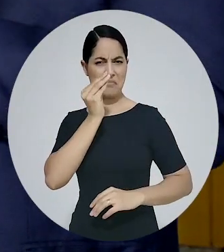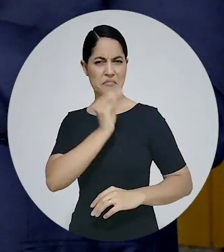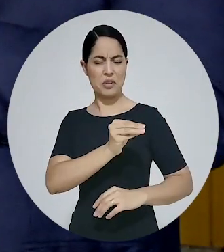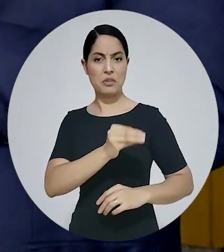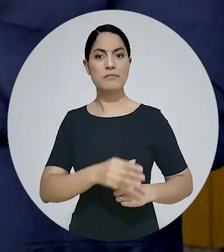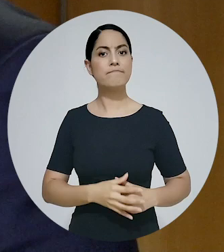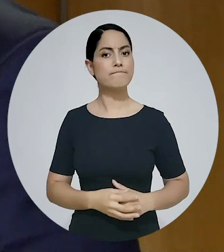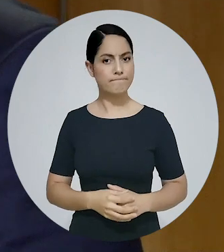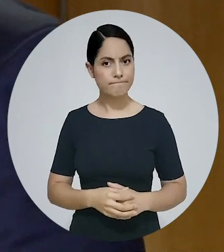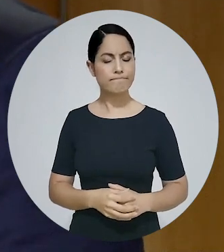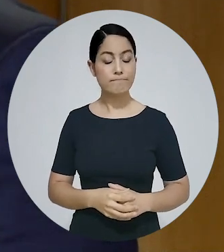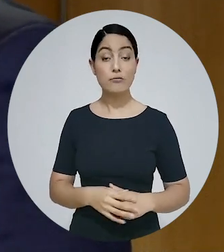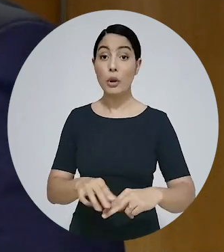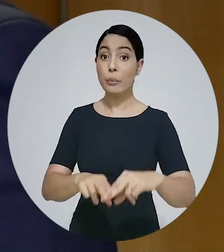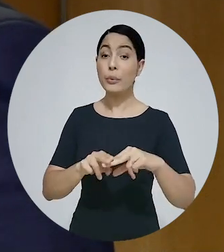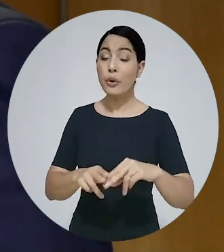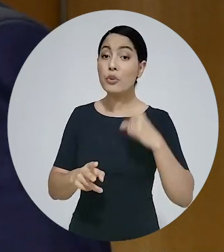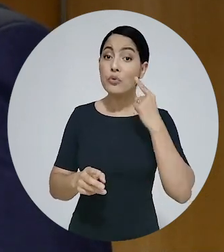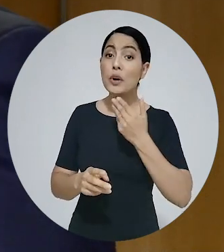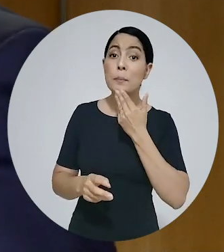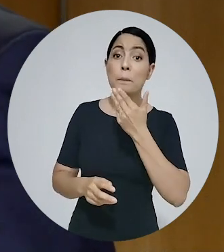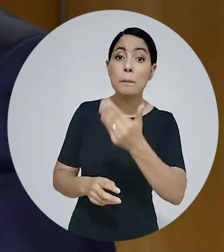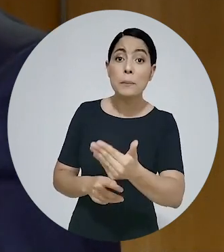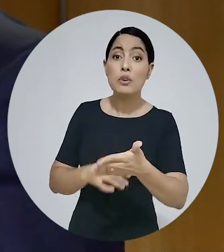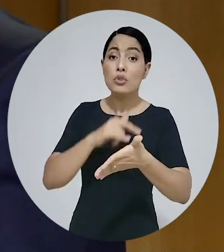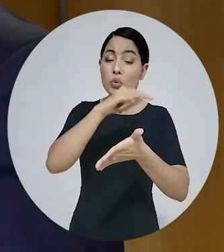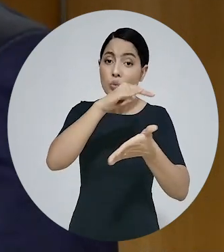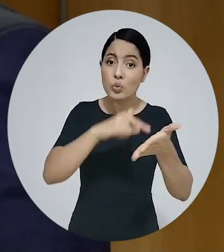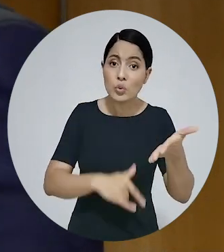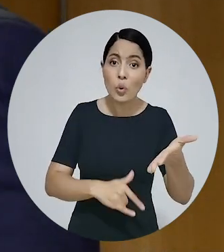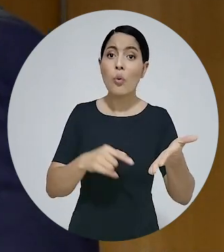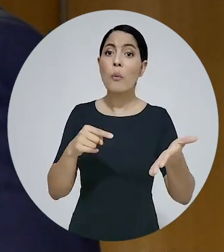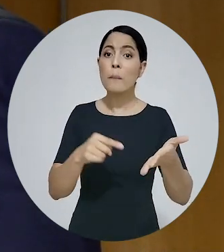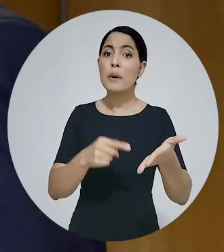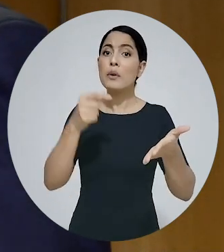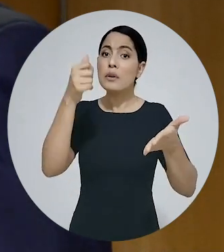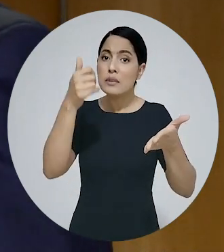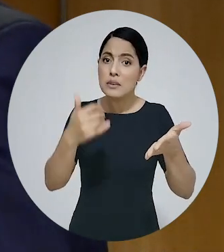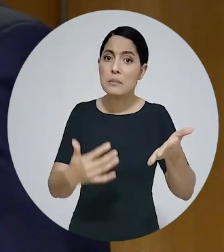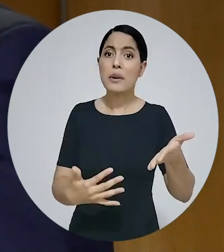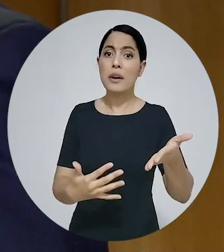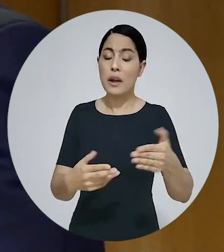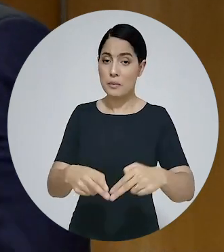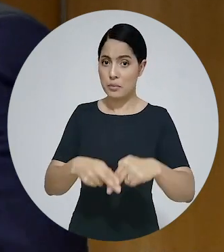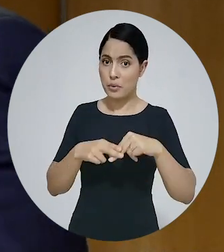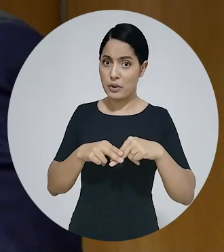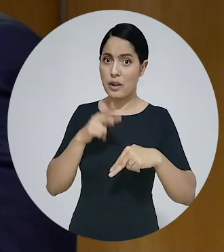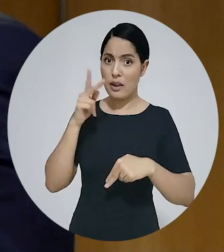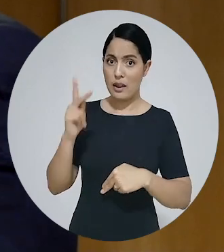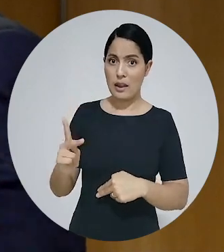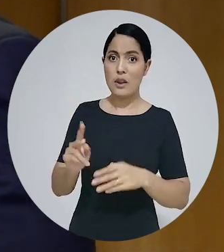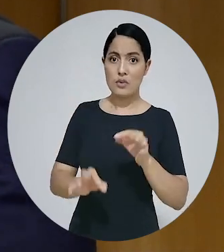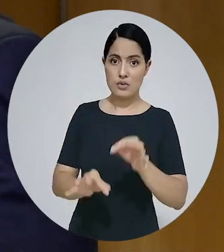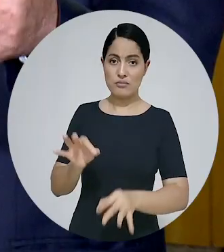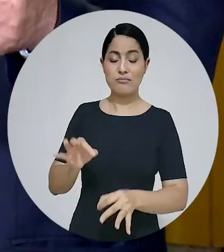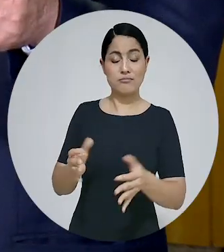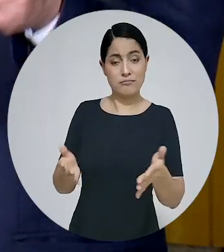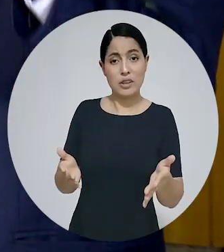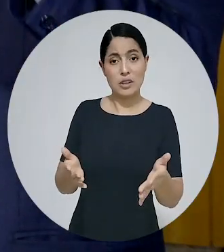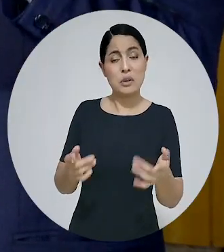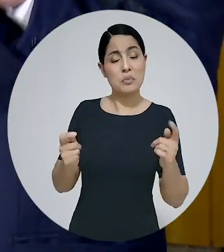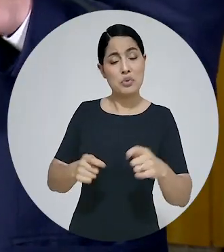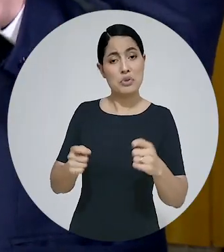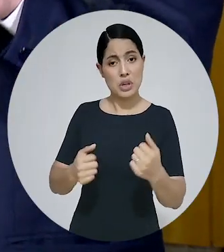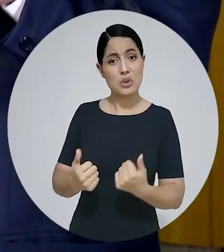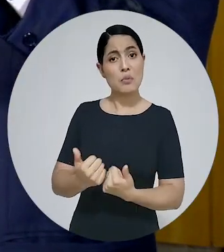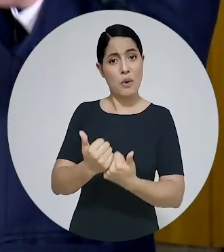do advogado de fazer um requerimento, de fazer um apontamento ao trabalho do magistrado,